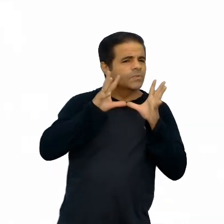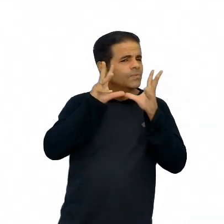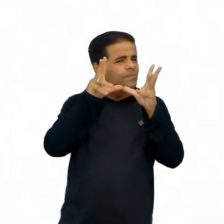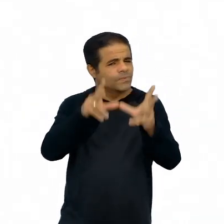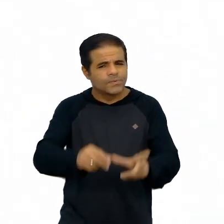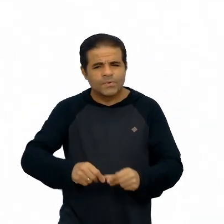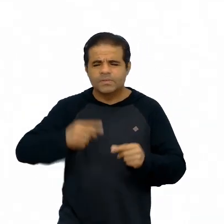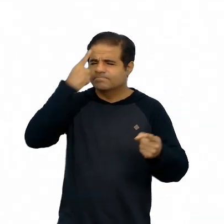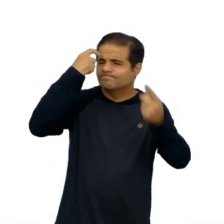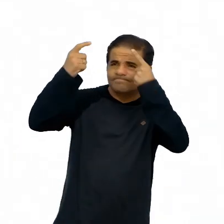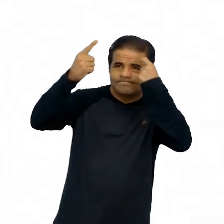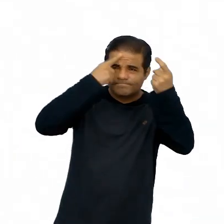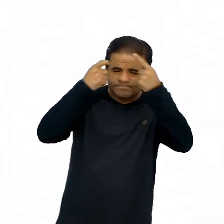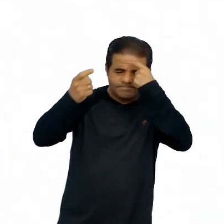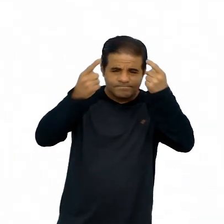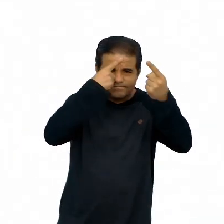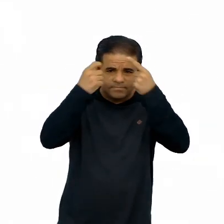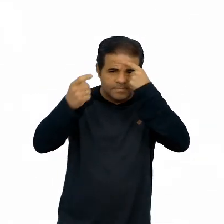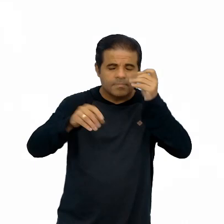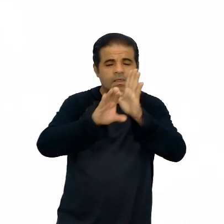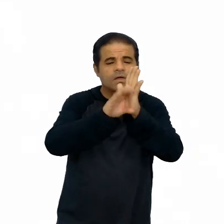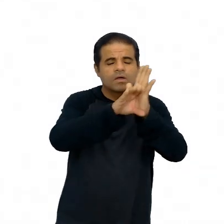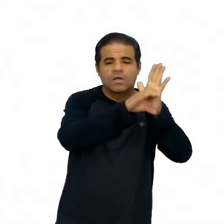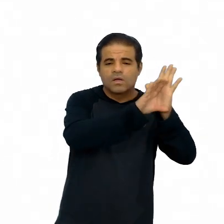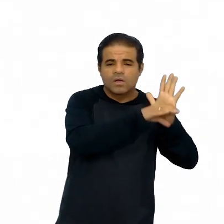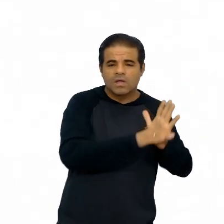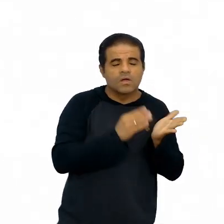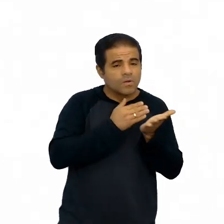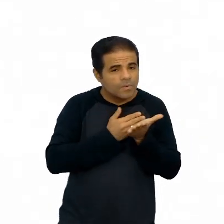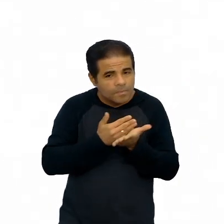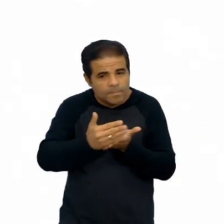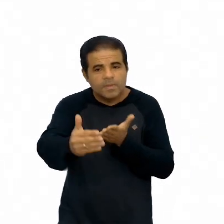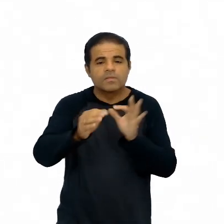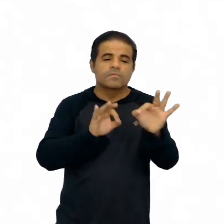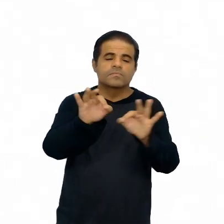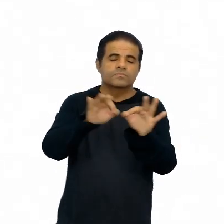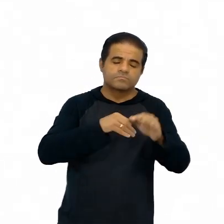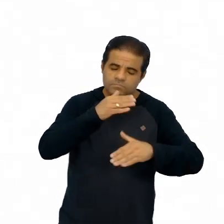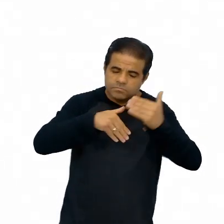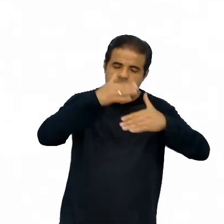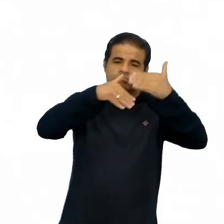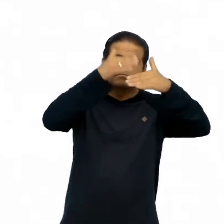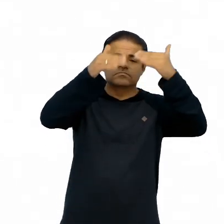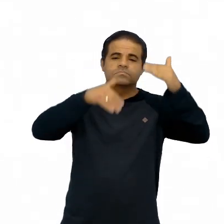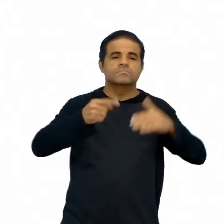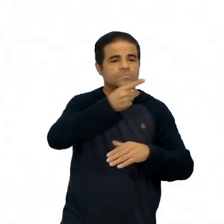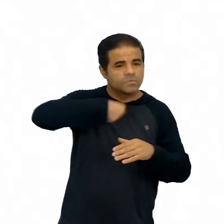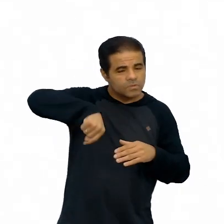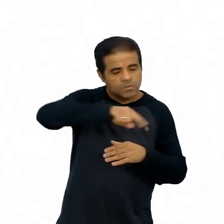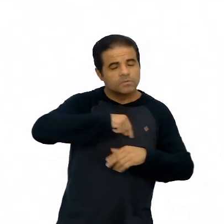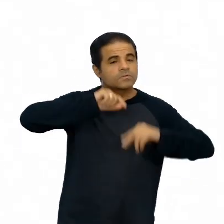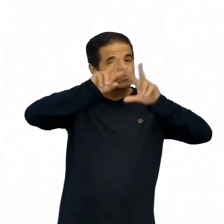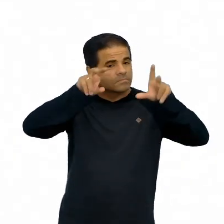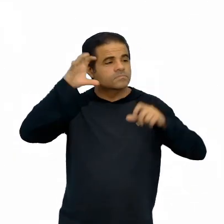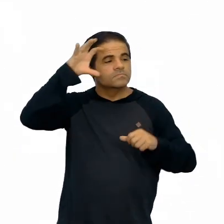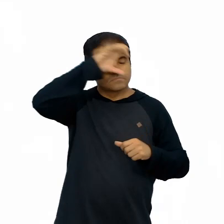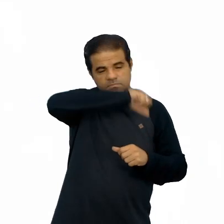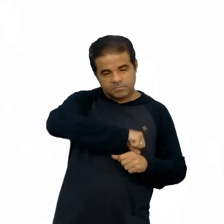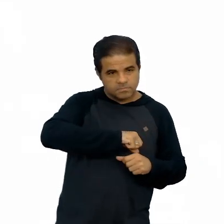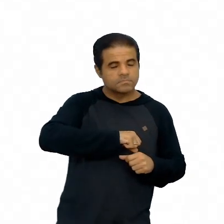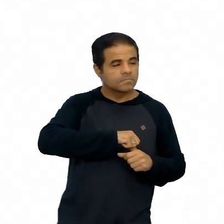as ideias, conceitos e dar início ao esboço do planejamento e desenvolvimento da nossa situação de aprendizagem